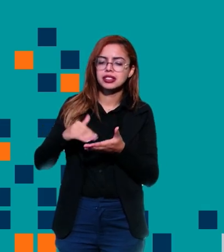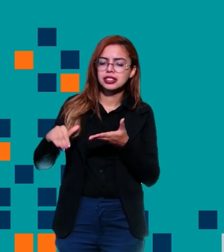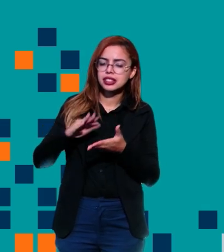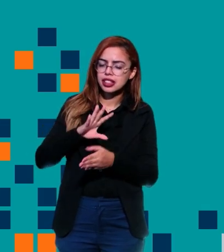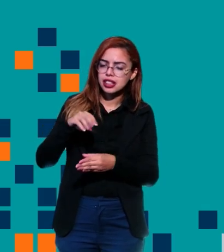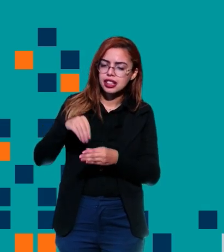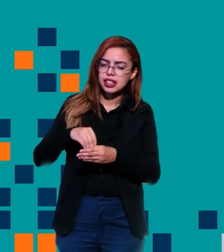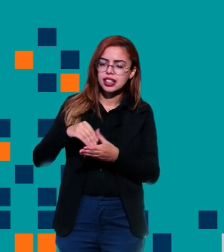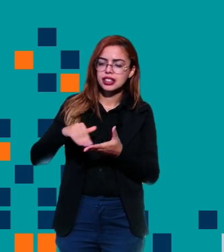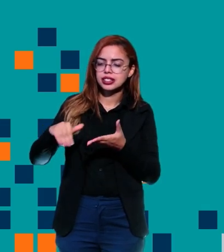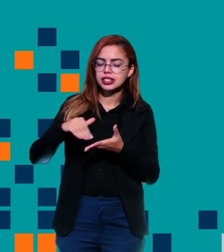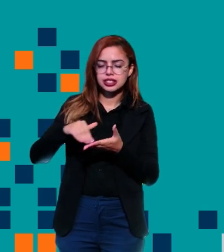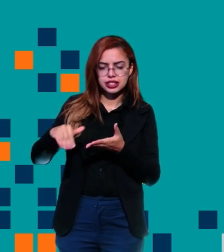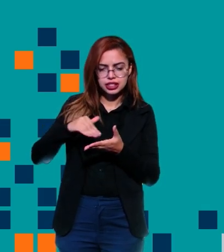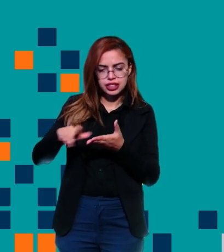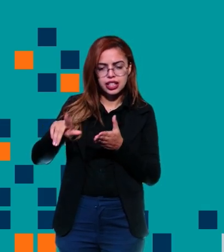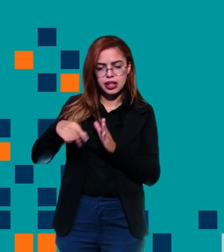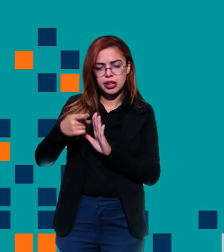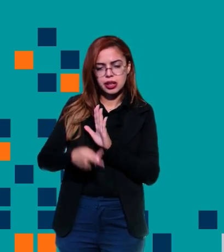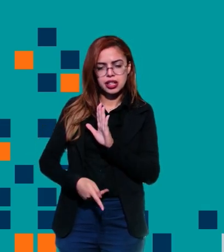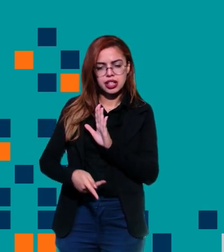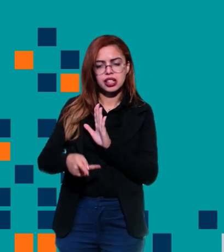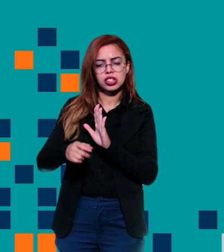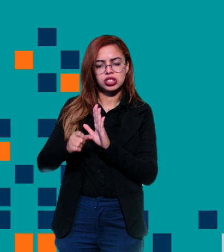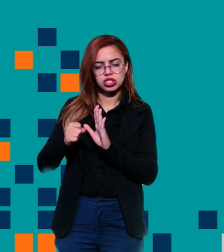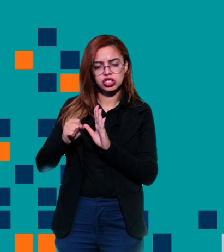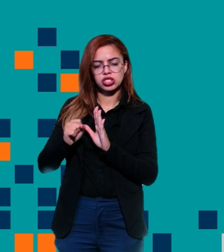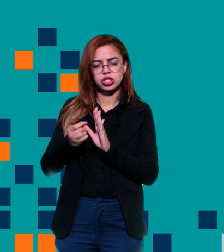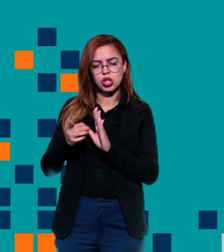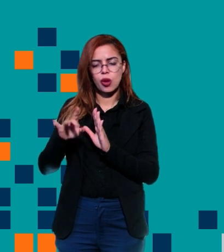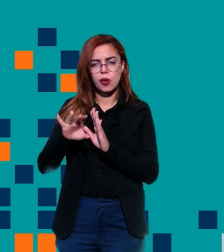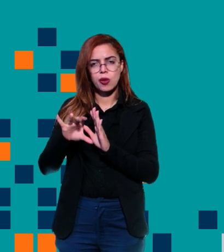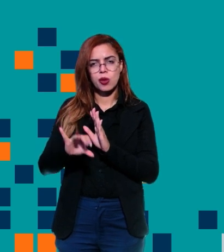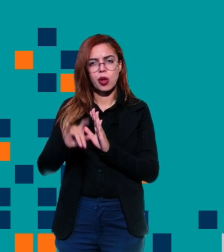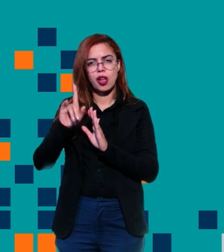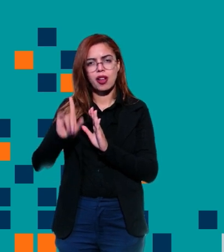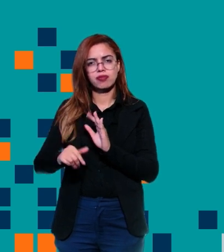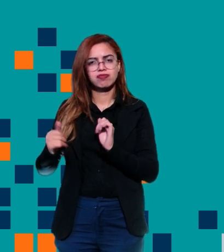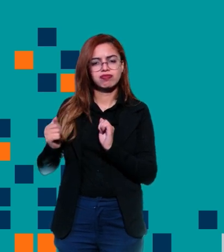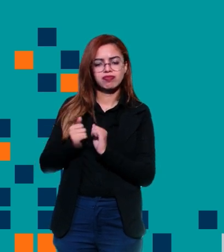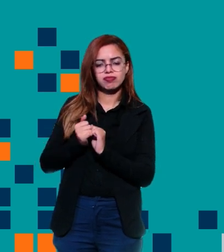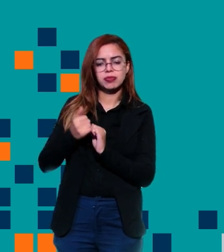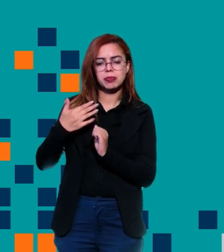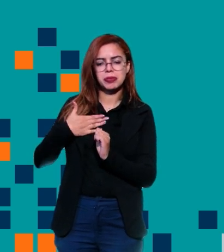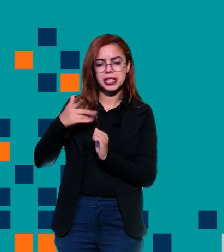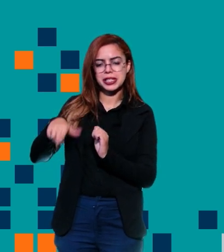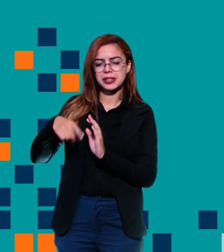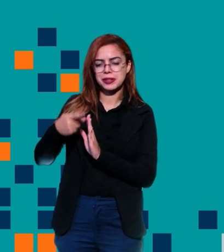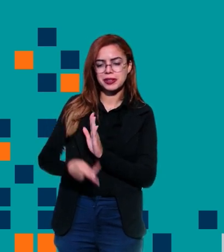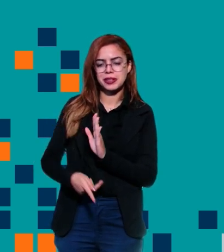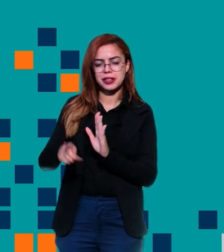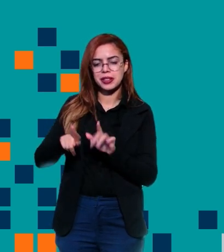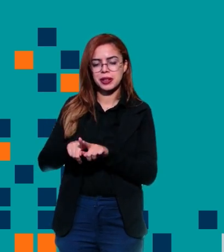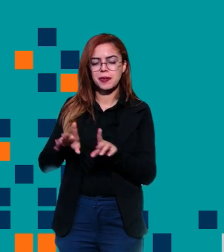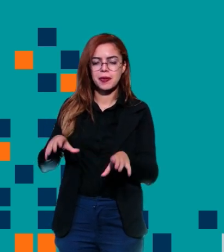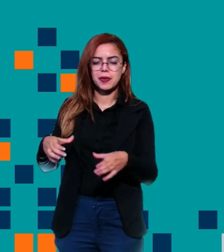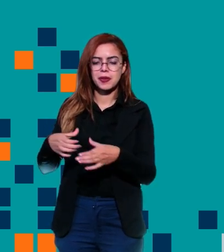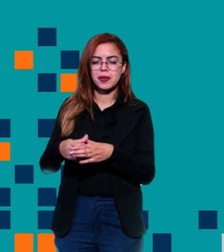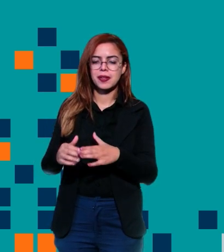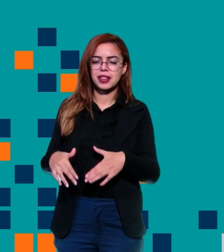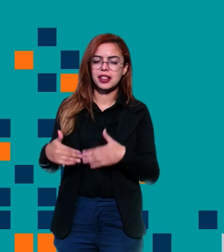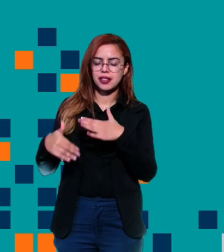escritório. Então, a gente pega um projeto, esse sócio é meu parceiro, meu braço direito nesse projeto do começo ao fim. E a equipe dele